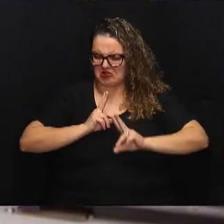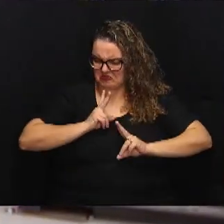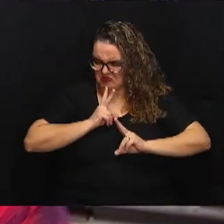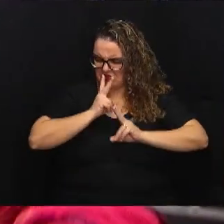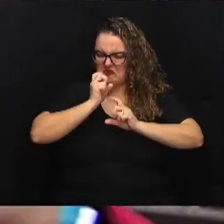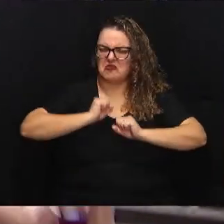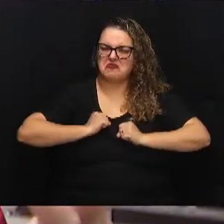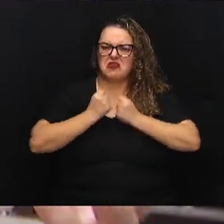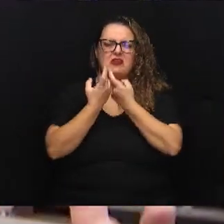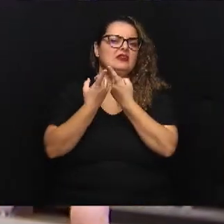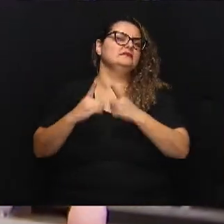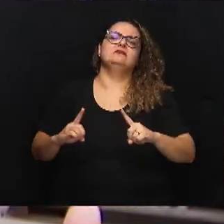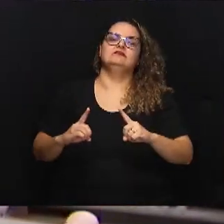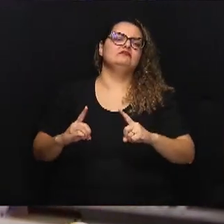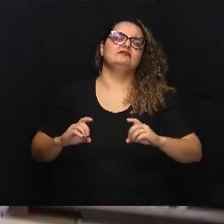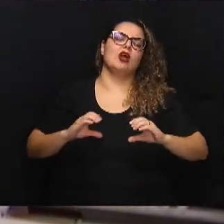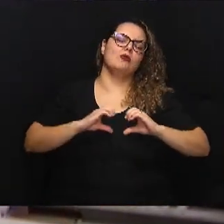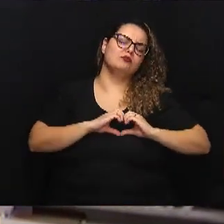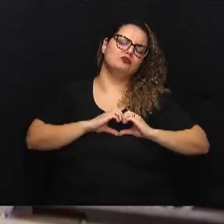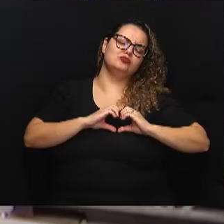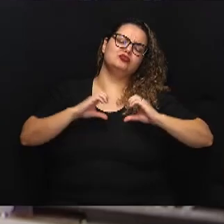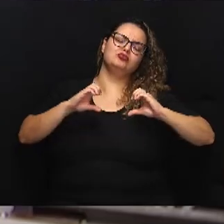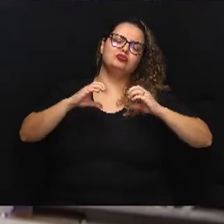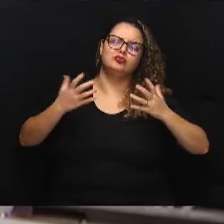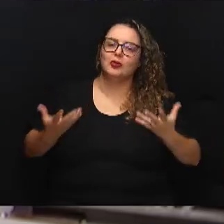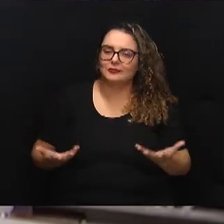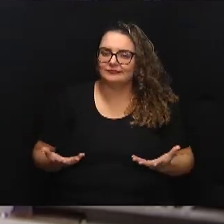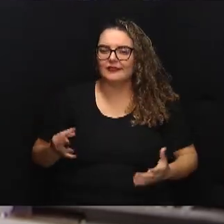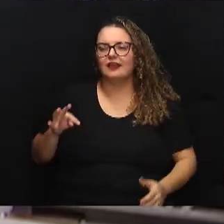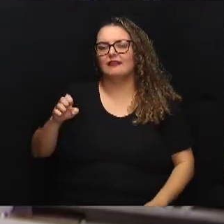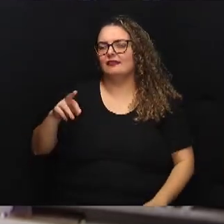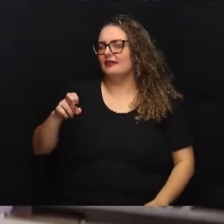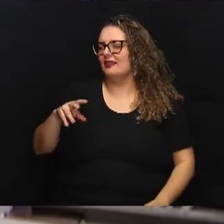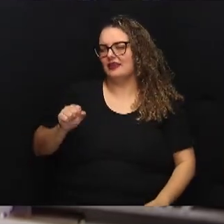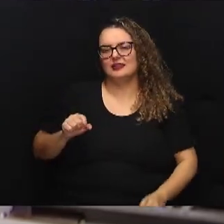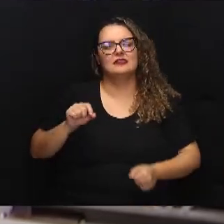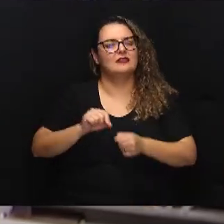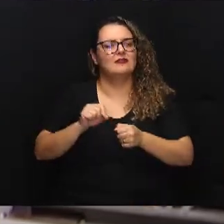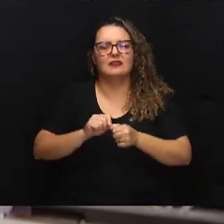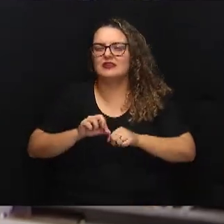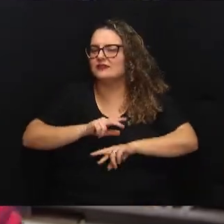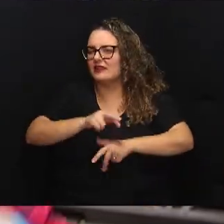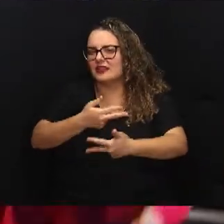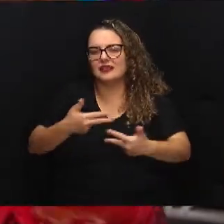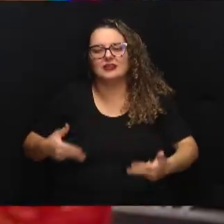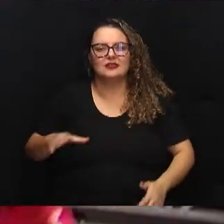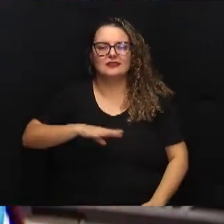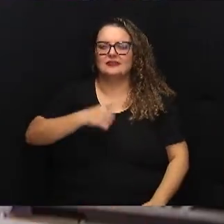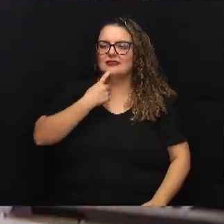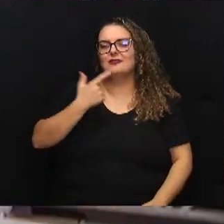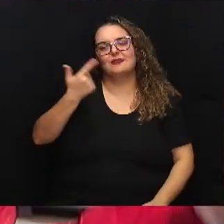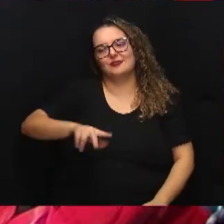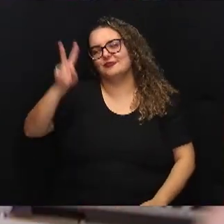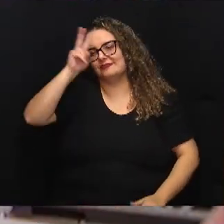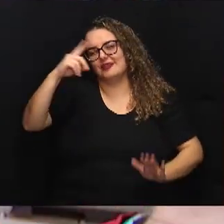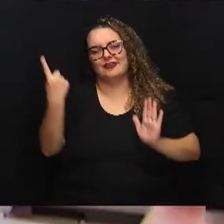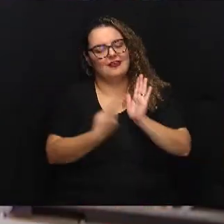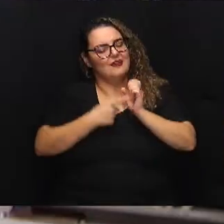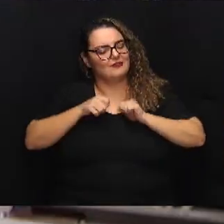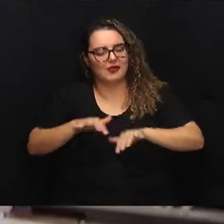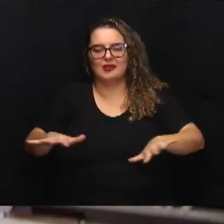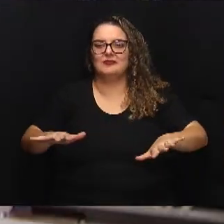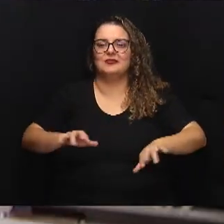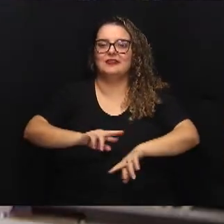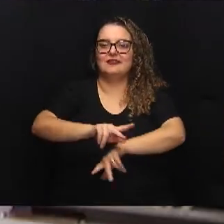uma dignidade e de um coração imenso. Teresa fez muito e continua fazendo com o seu legado, porque ela formou